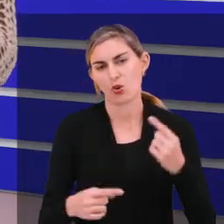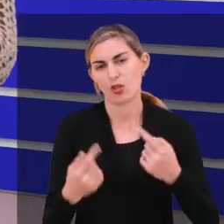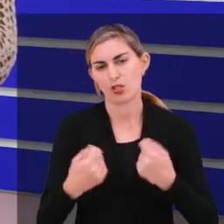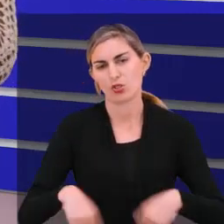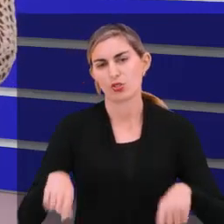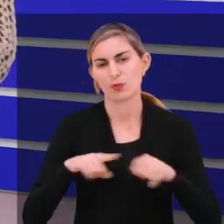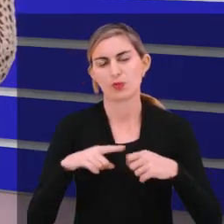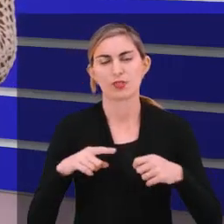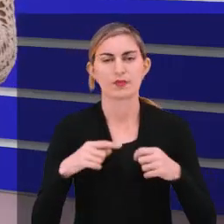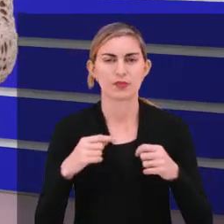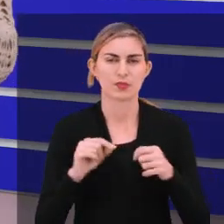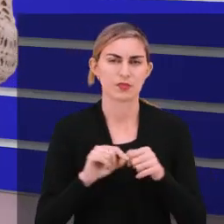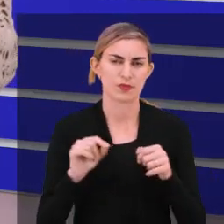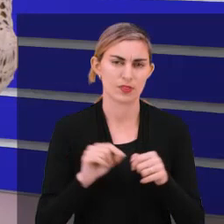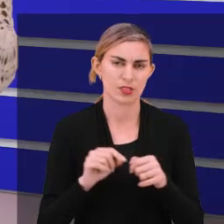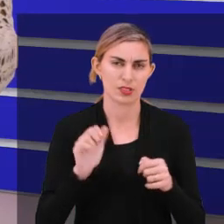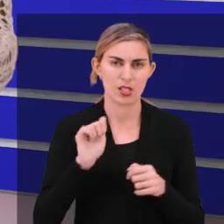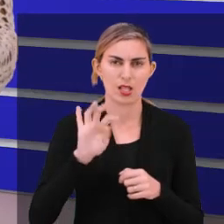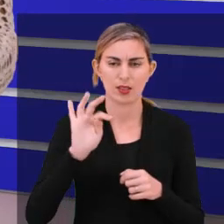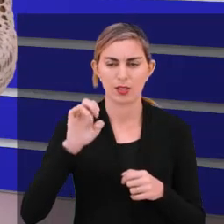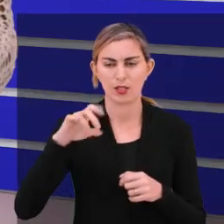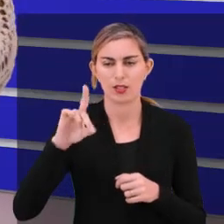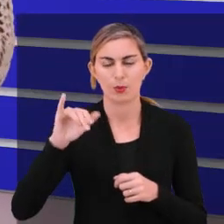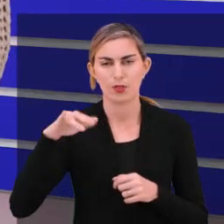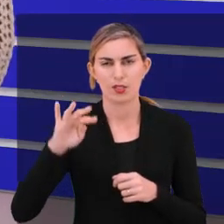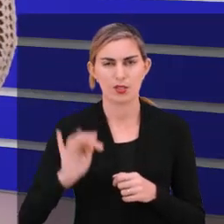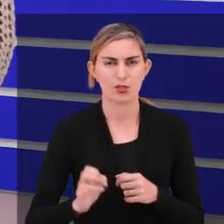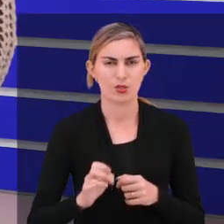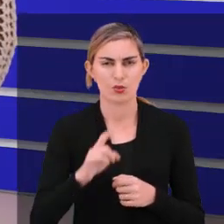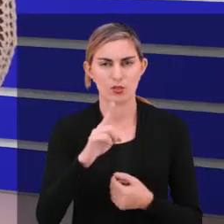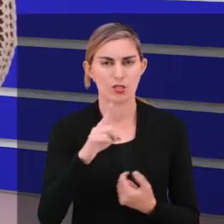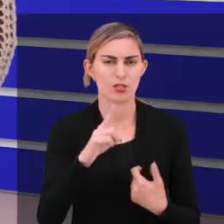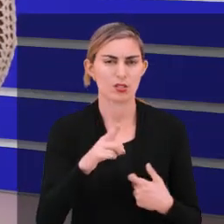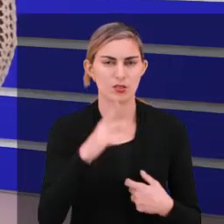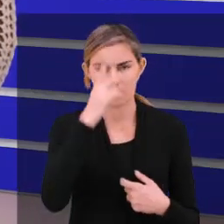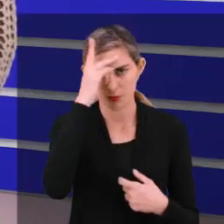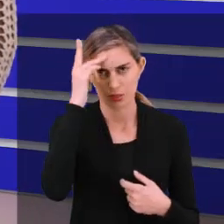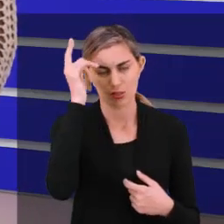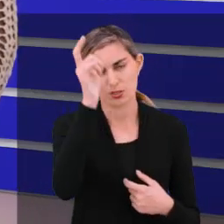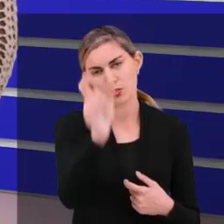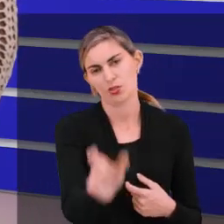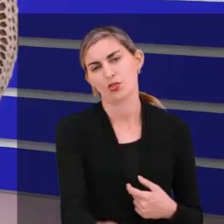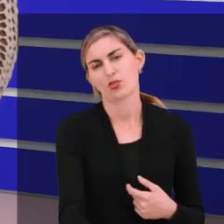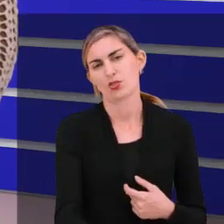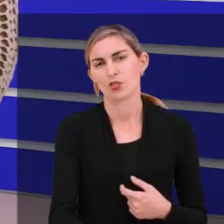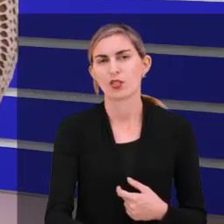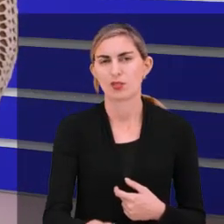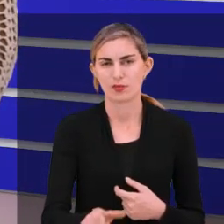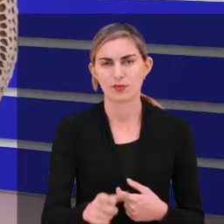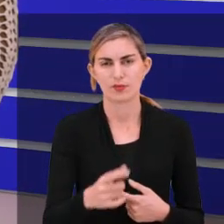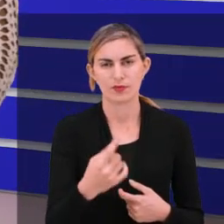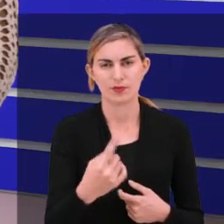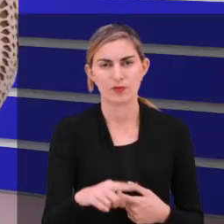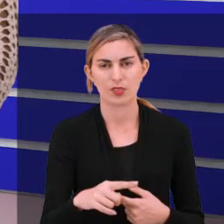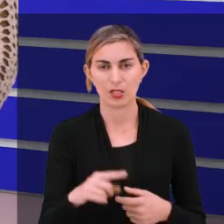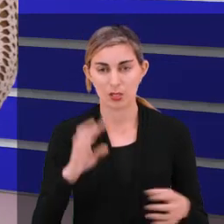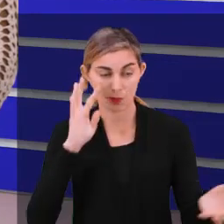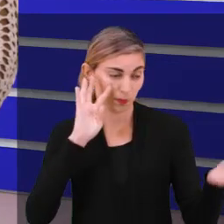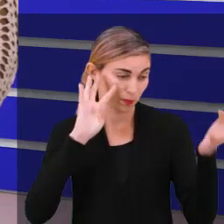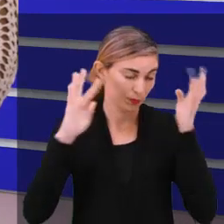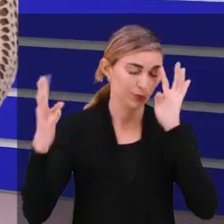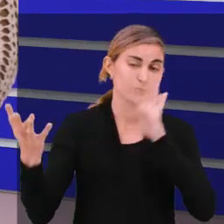gente teve que fazer uma capilarização do atendimento, porque esta pessoa, ele literalmente